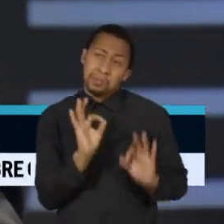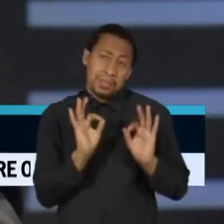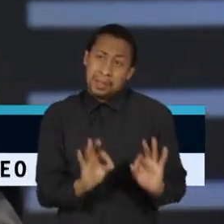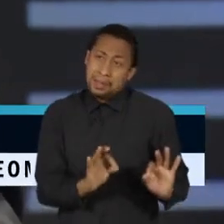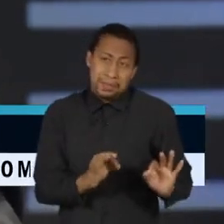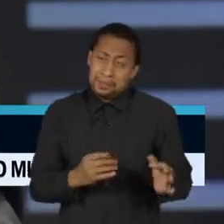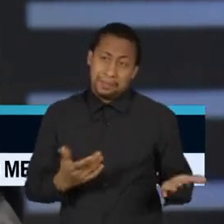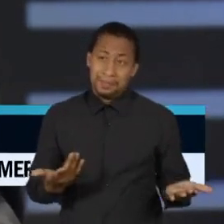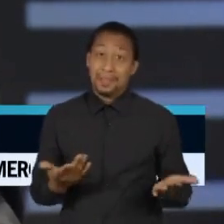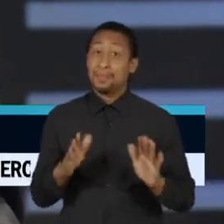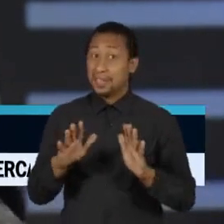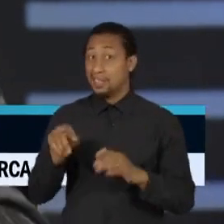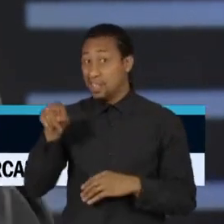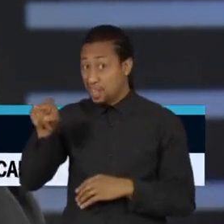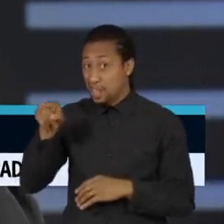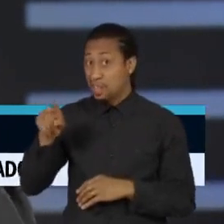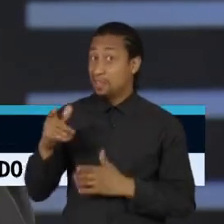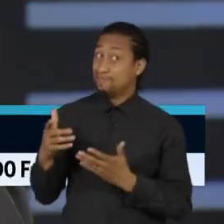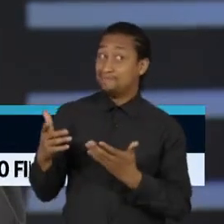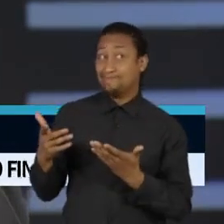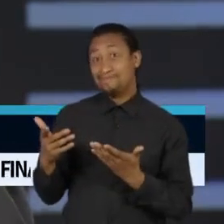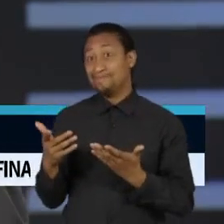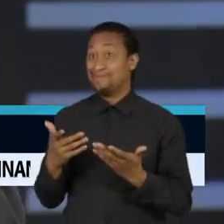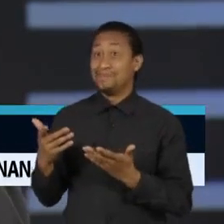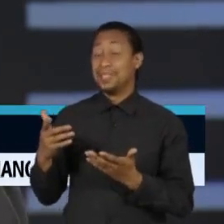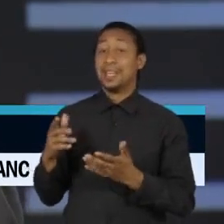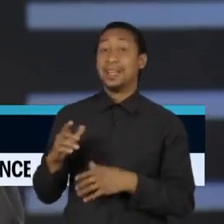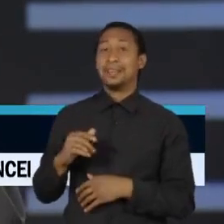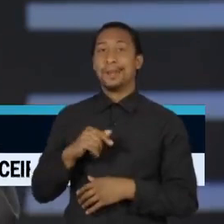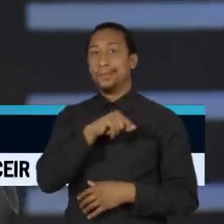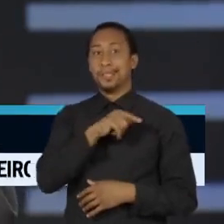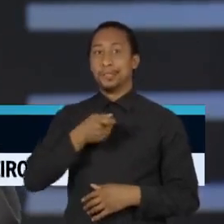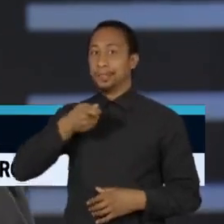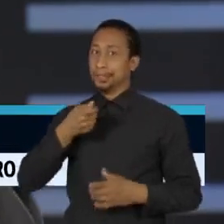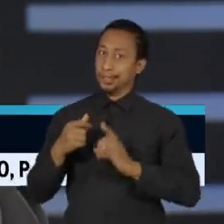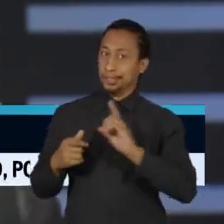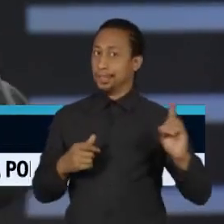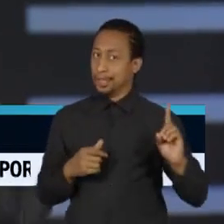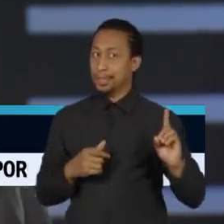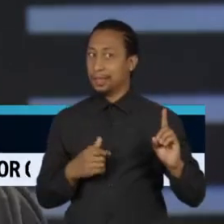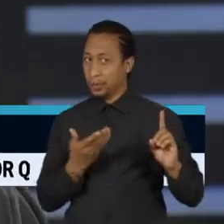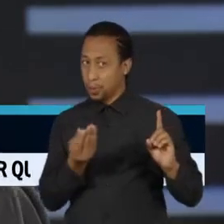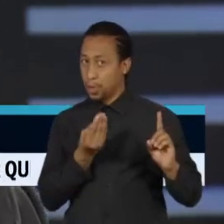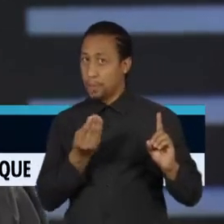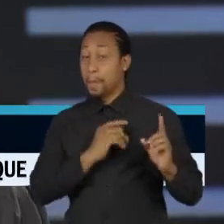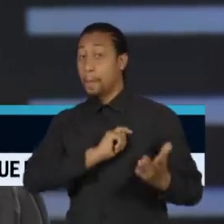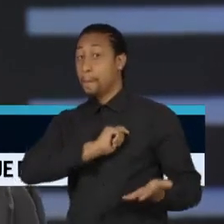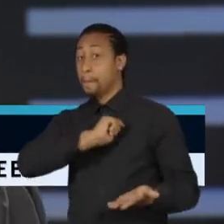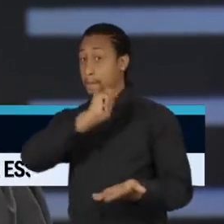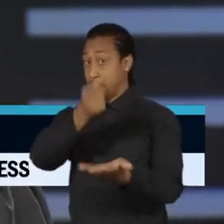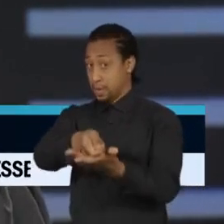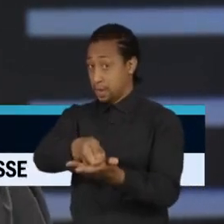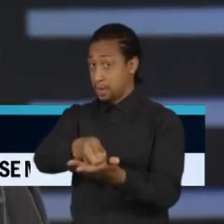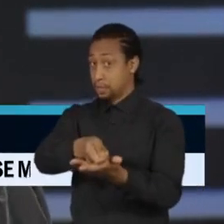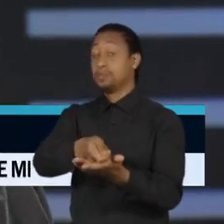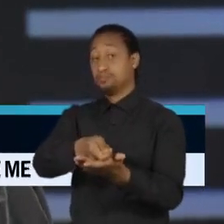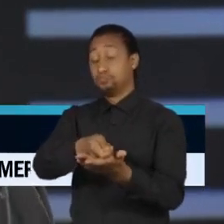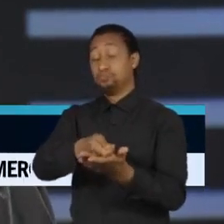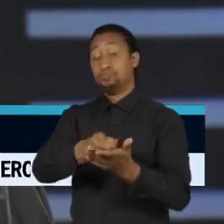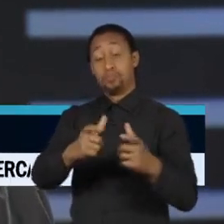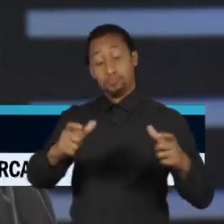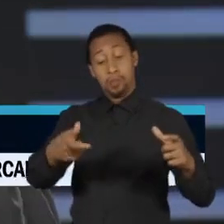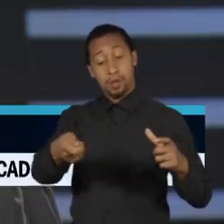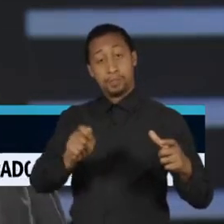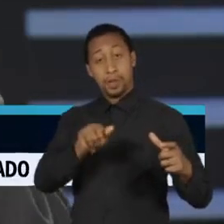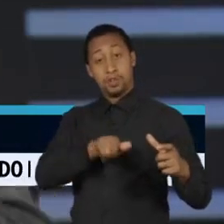seria, então, se ele tivesse pago uma passagem de avião para ir para o Egito, certo?